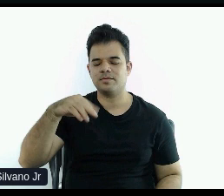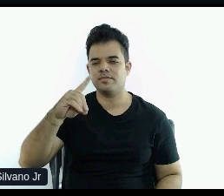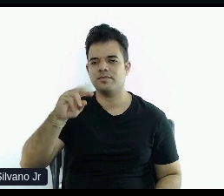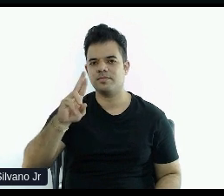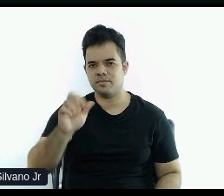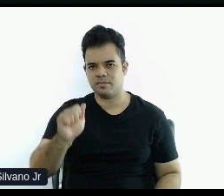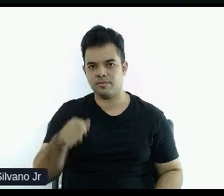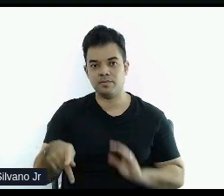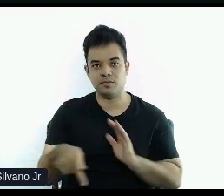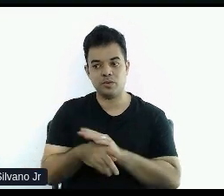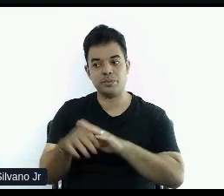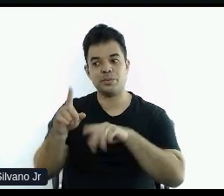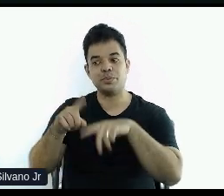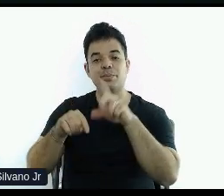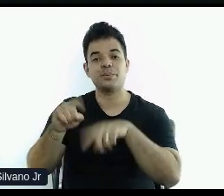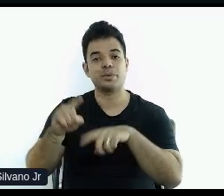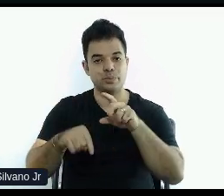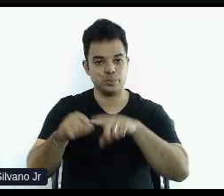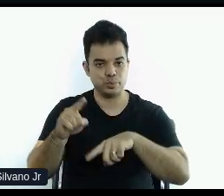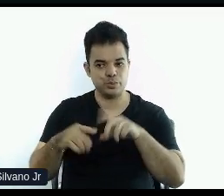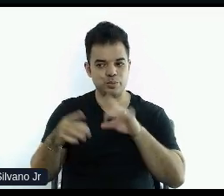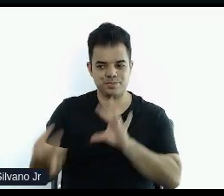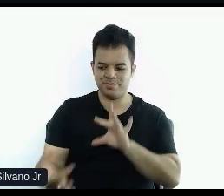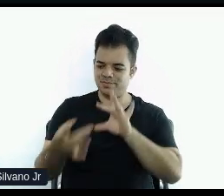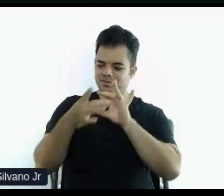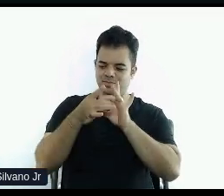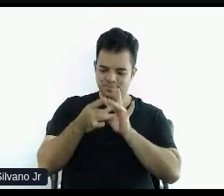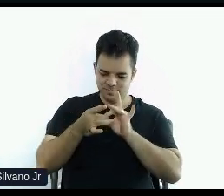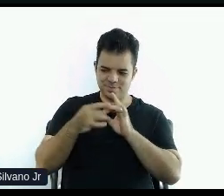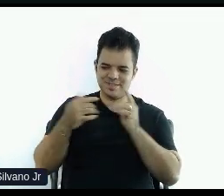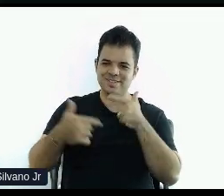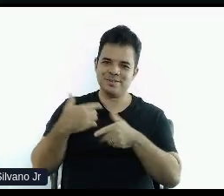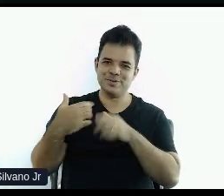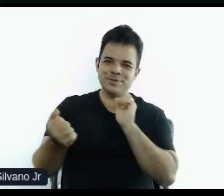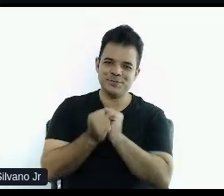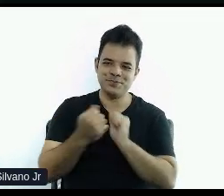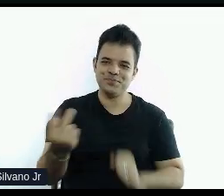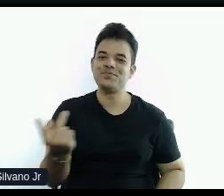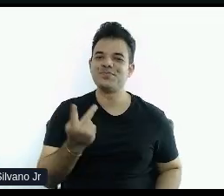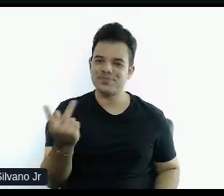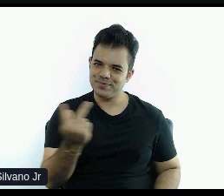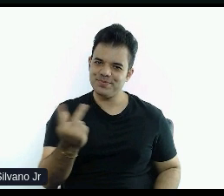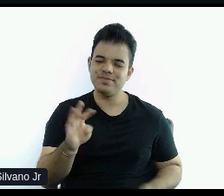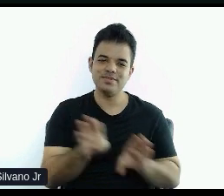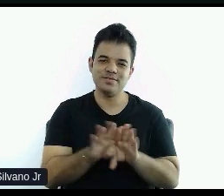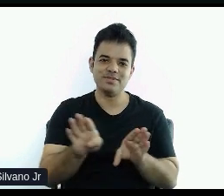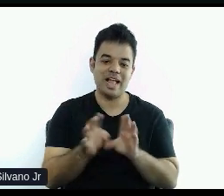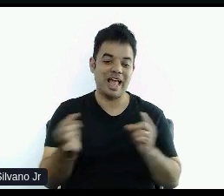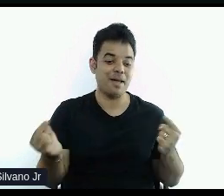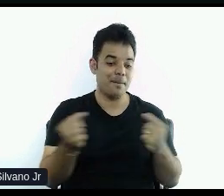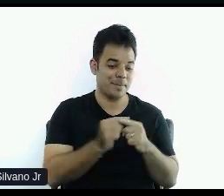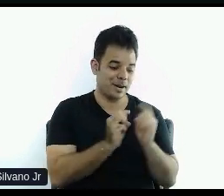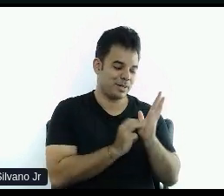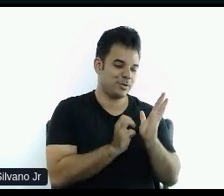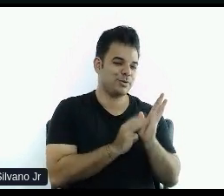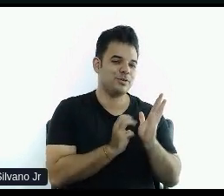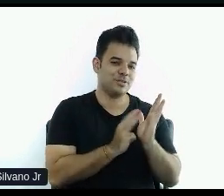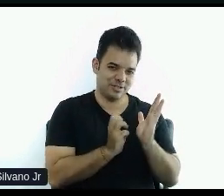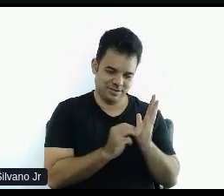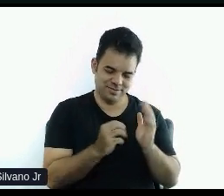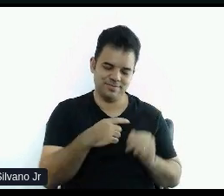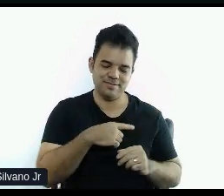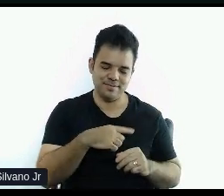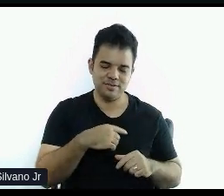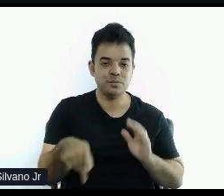de produtos, que está muito associada, a gente trabalhou juntos, está muito associada a essa metodologia, que um